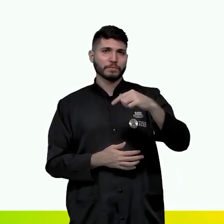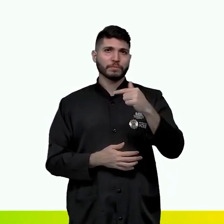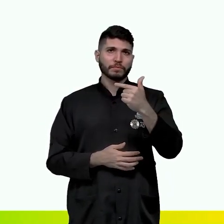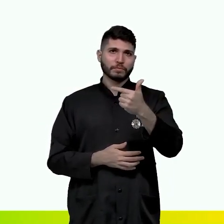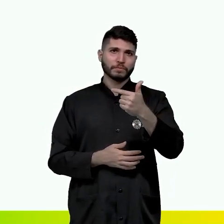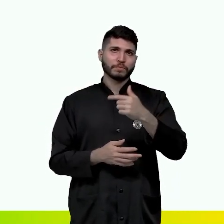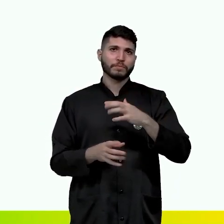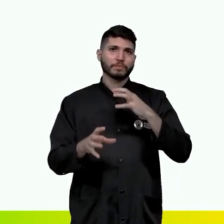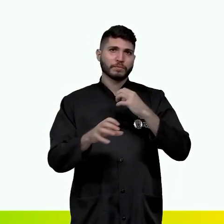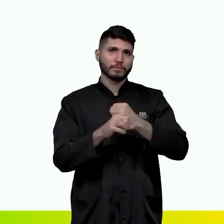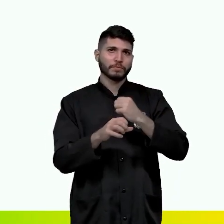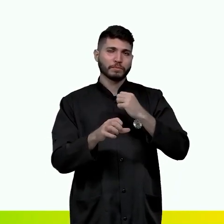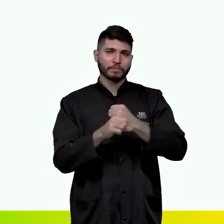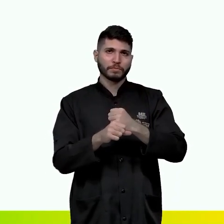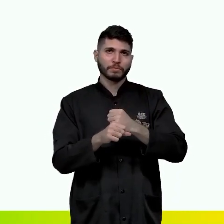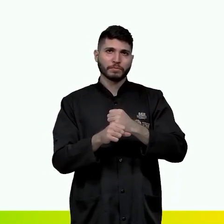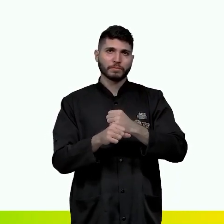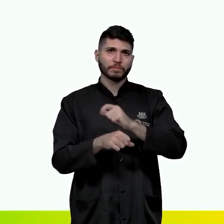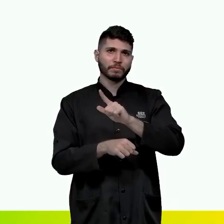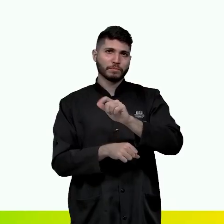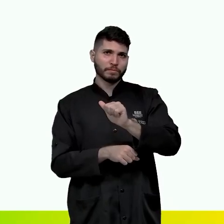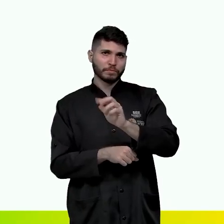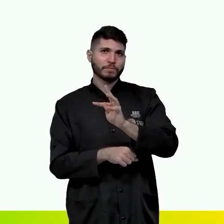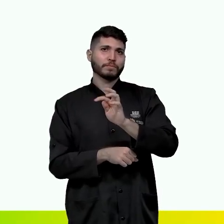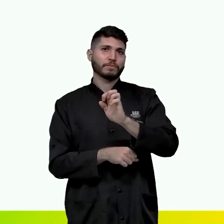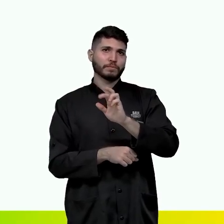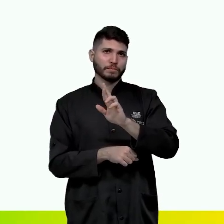pega e soma a área lateral total,